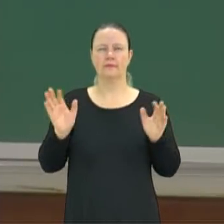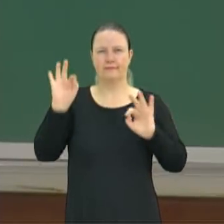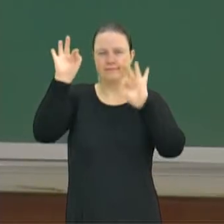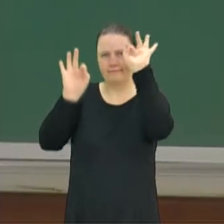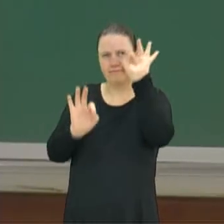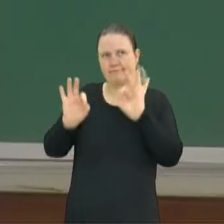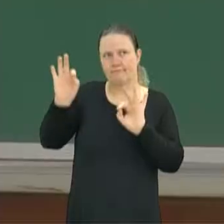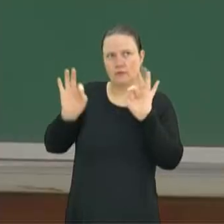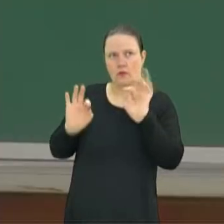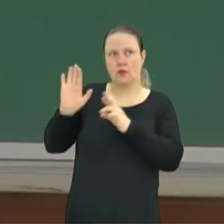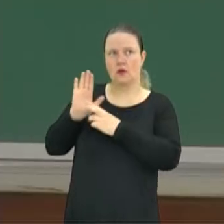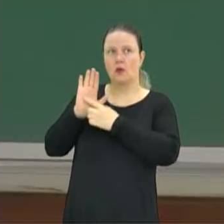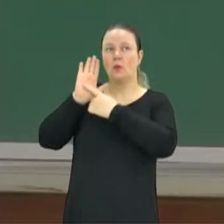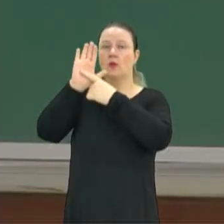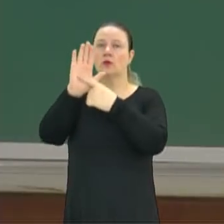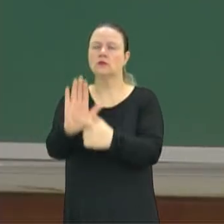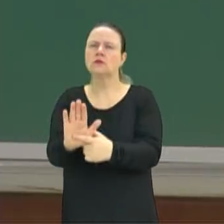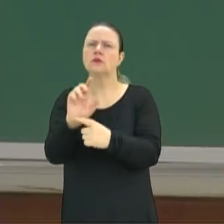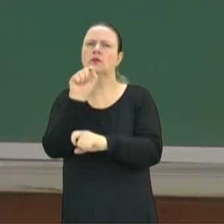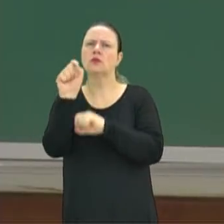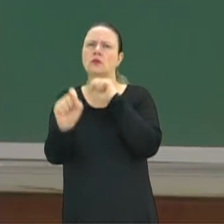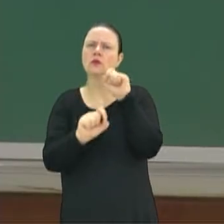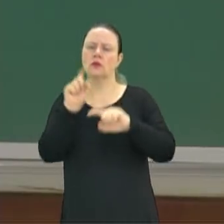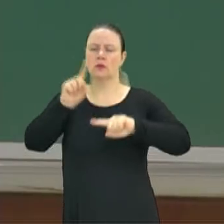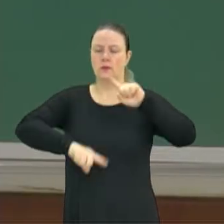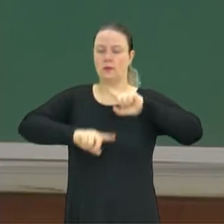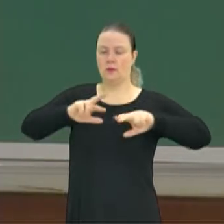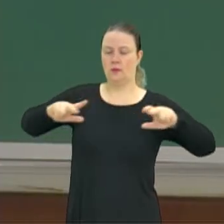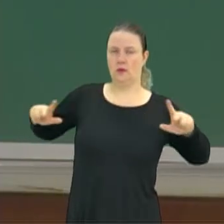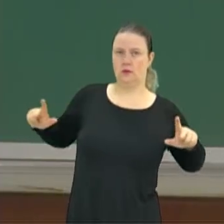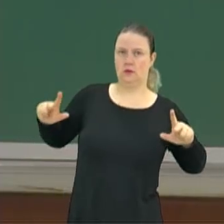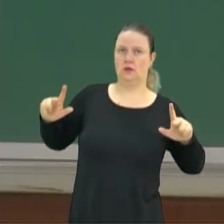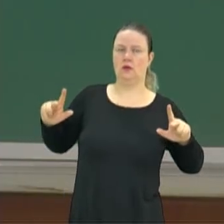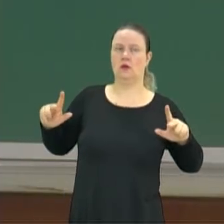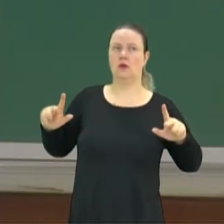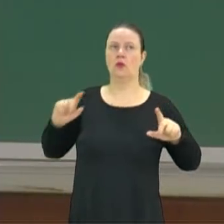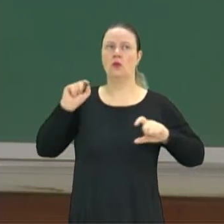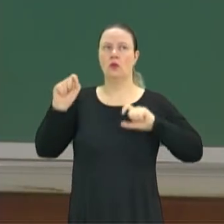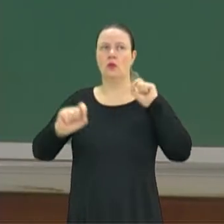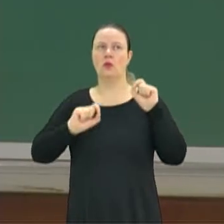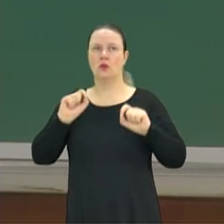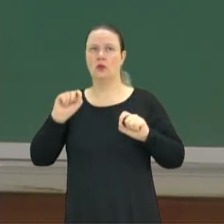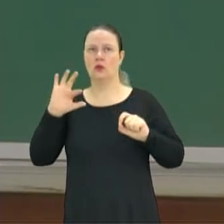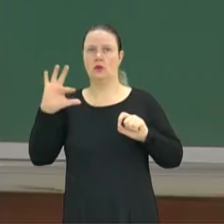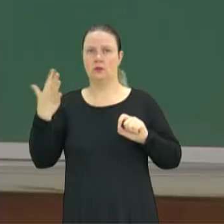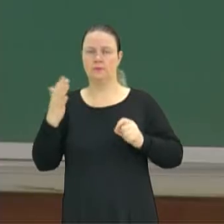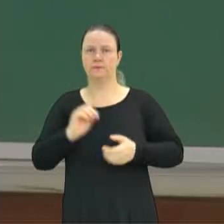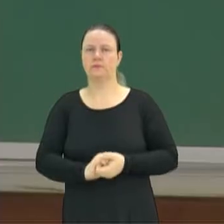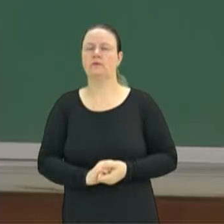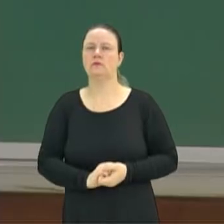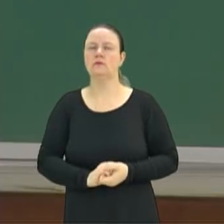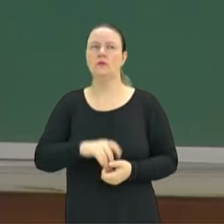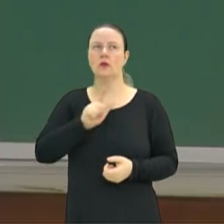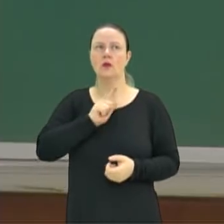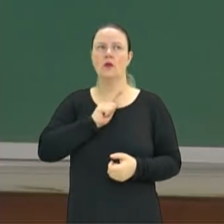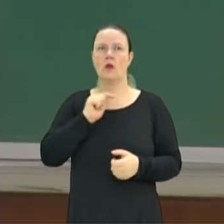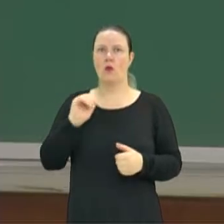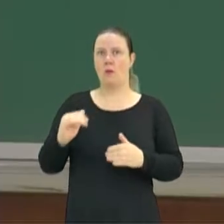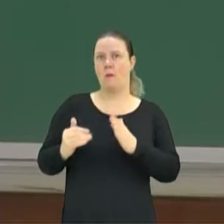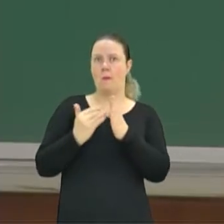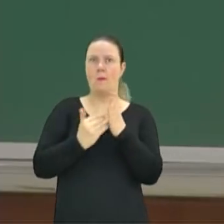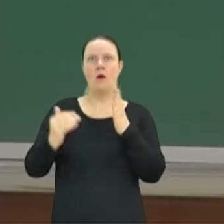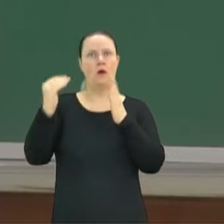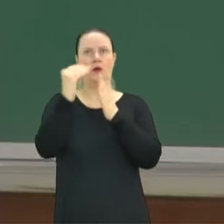Tá mostrando a energia e a matéria orgânica, ela vai diminuindo ao longo dos níveis tróficos, né? Então, quanto maior o nível